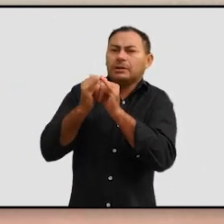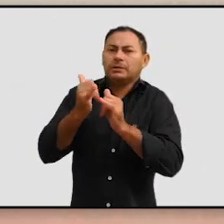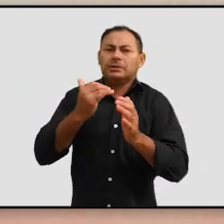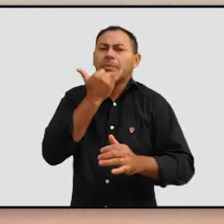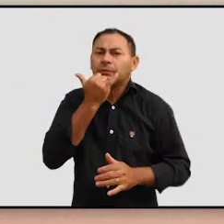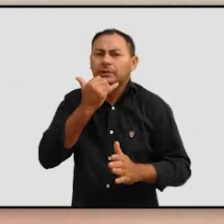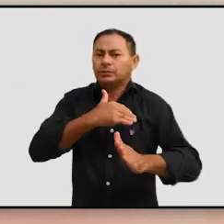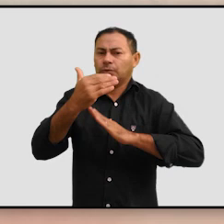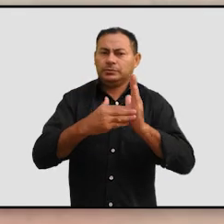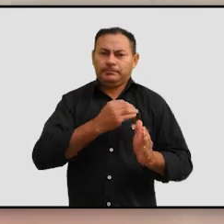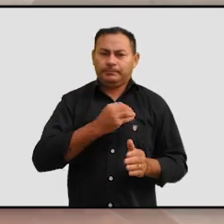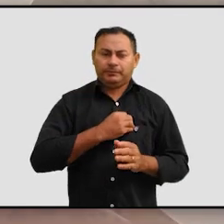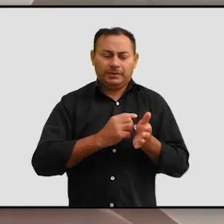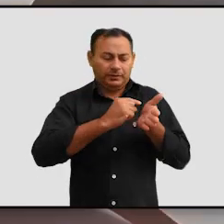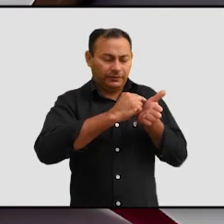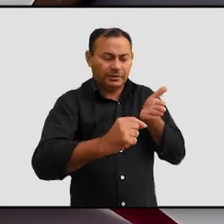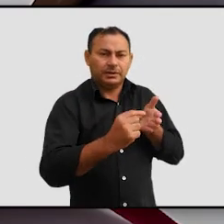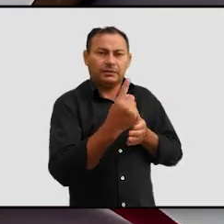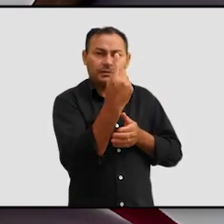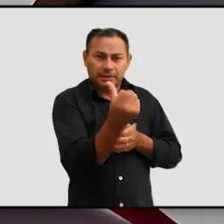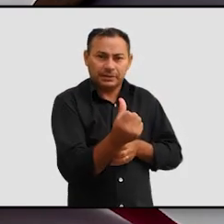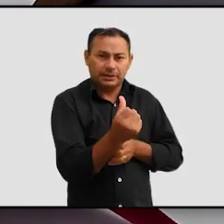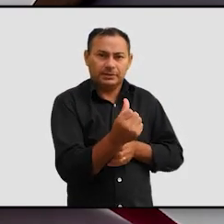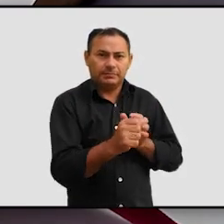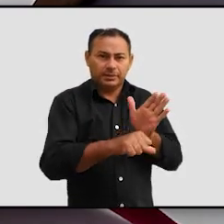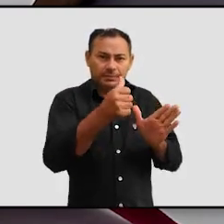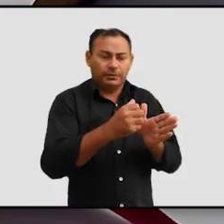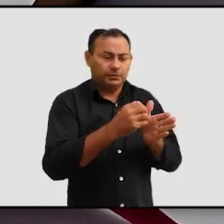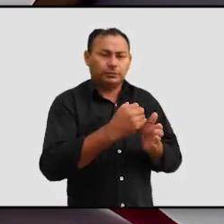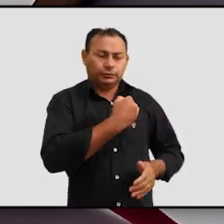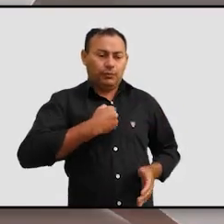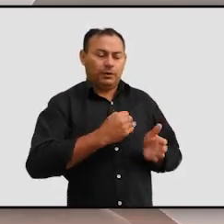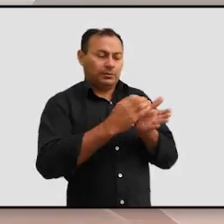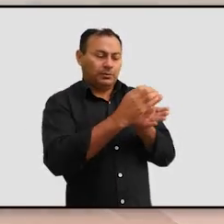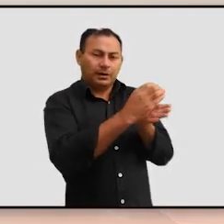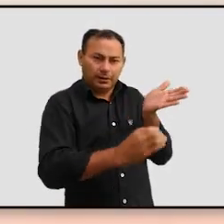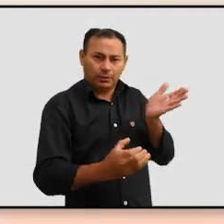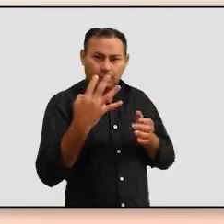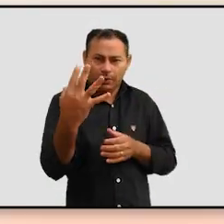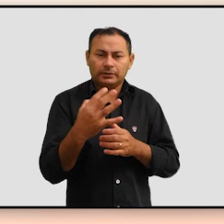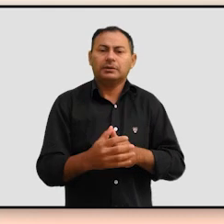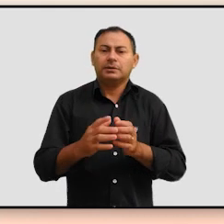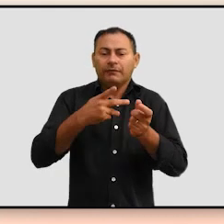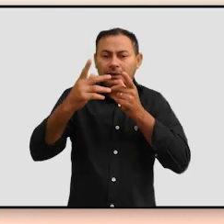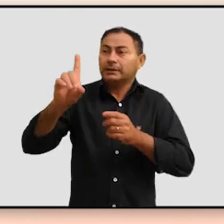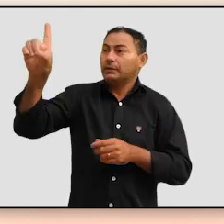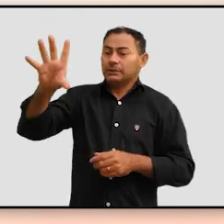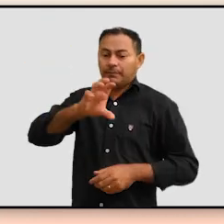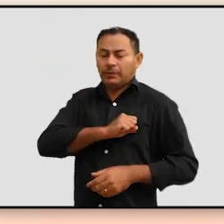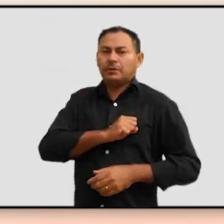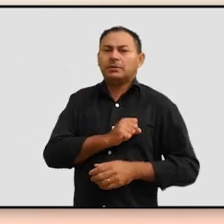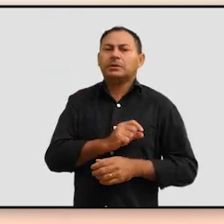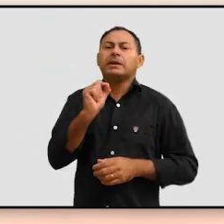todo pecado. E o versículo 16 de 1 João 4, o que diz? Diz assim: Deus é amor.